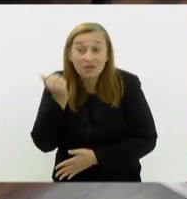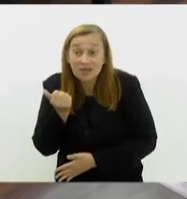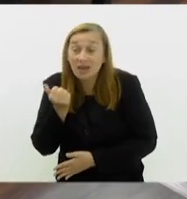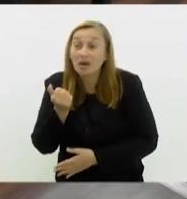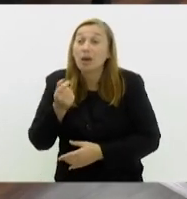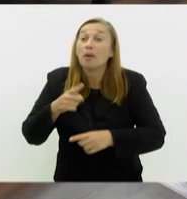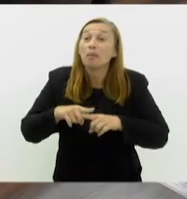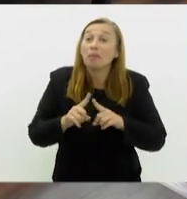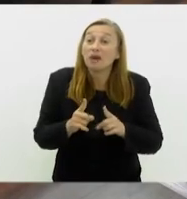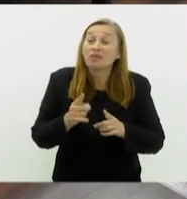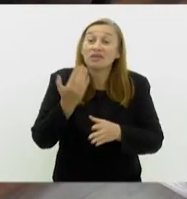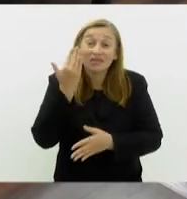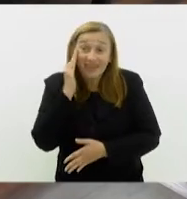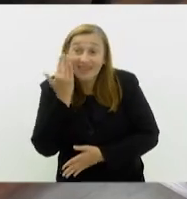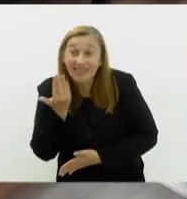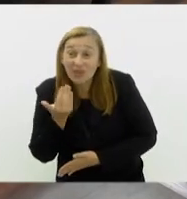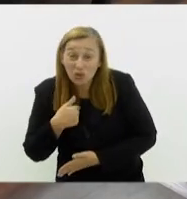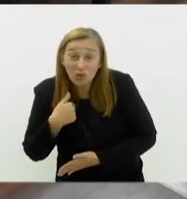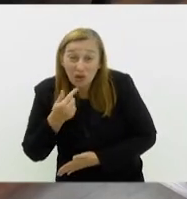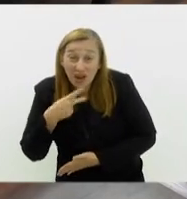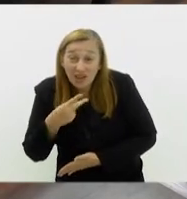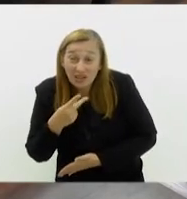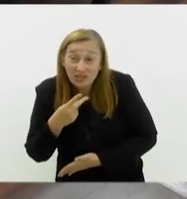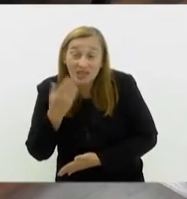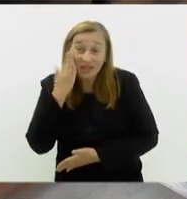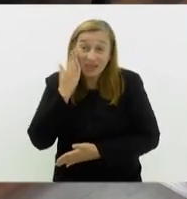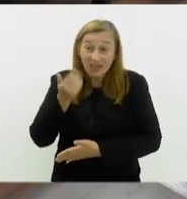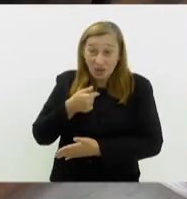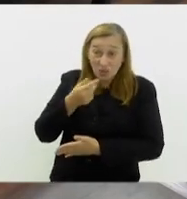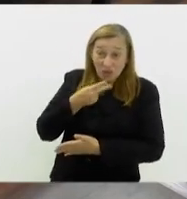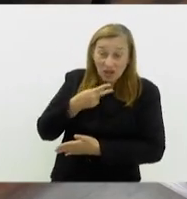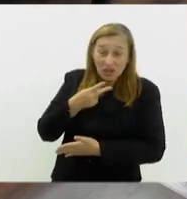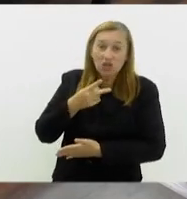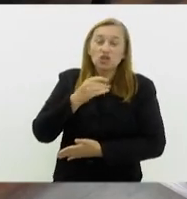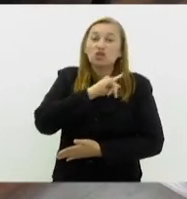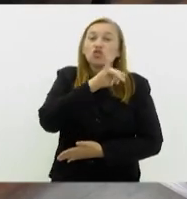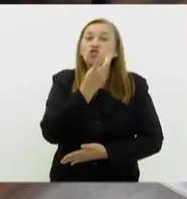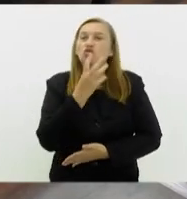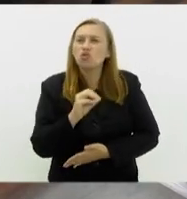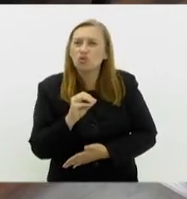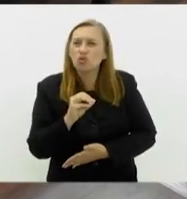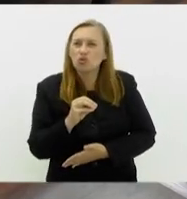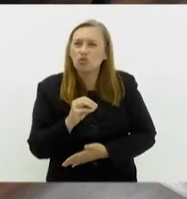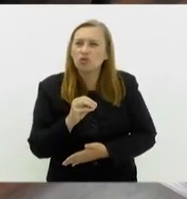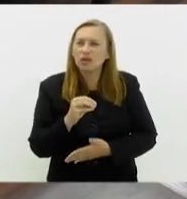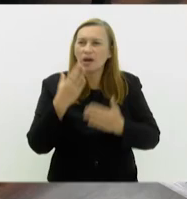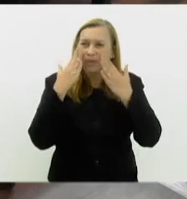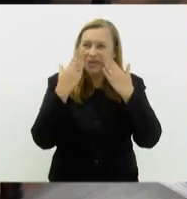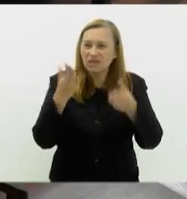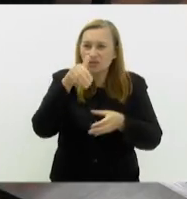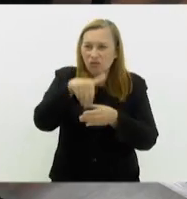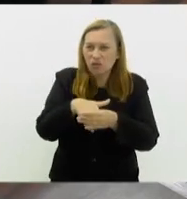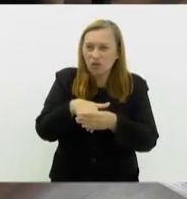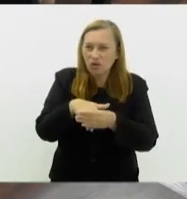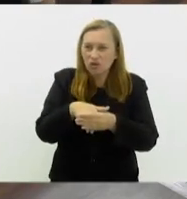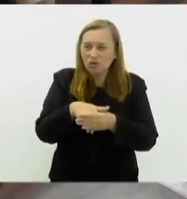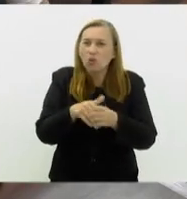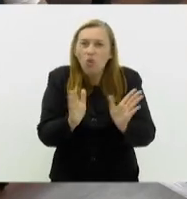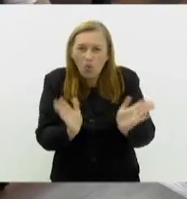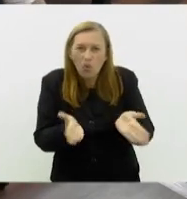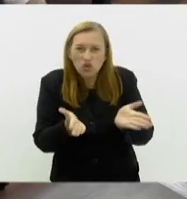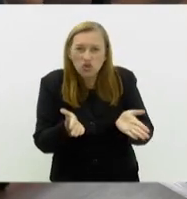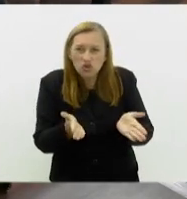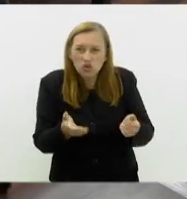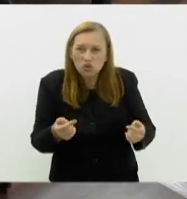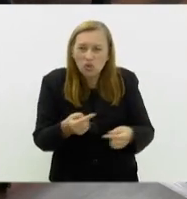falando mas você tá entendendo que Júlio Rocha Não quer apresentar o seu seu voto divergente hoje o